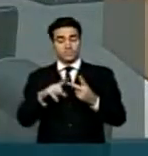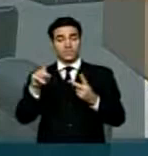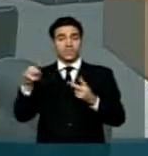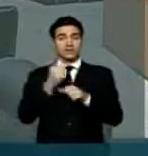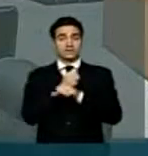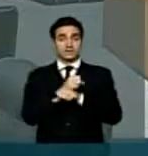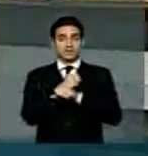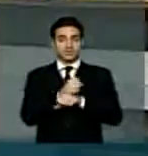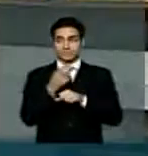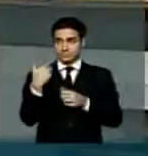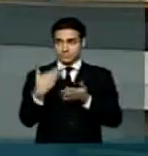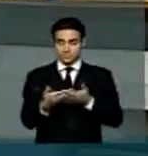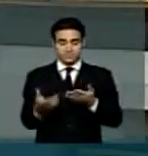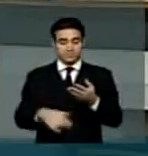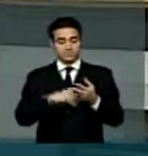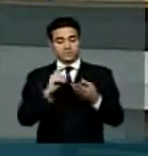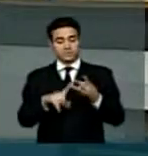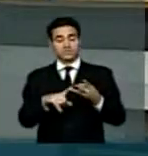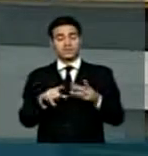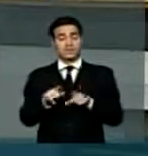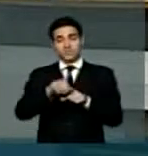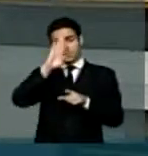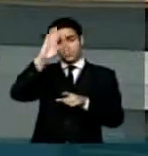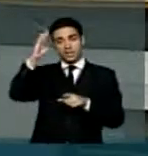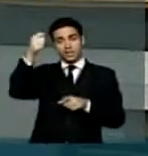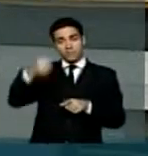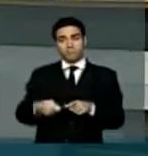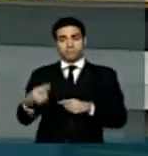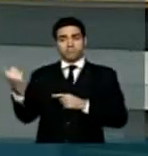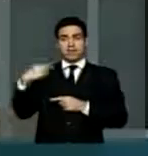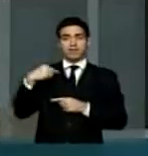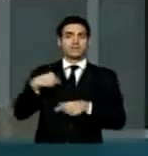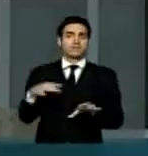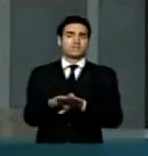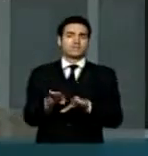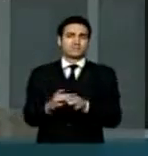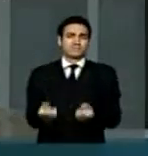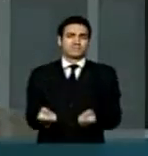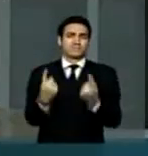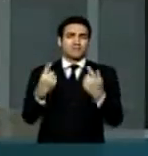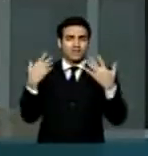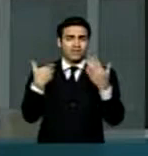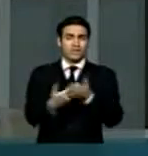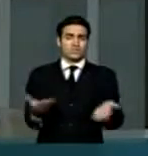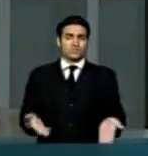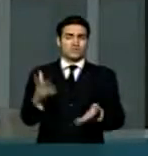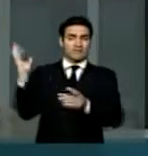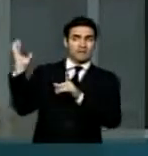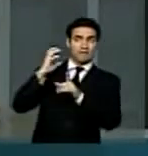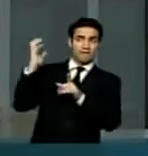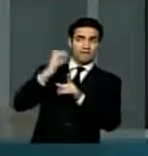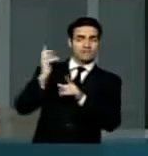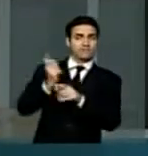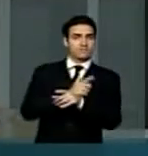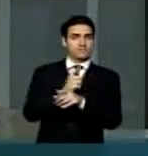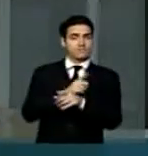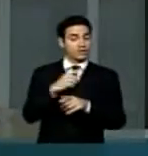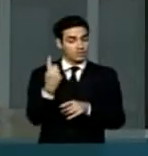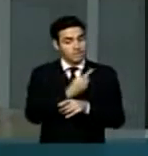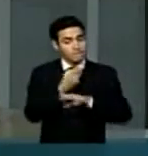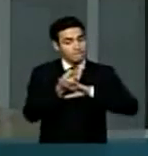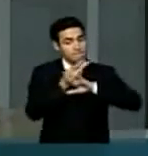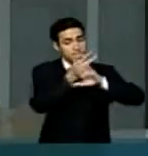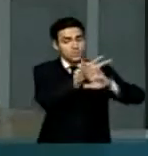com os pedaços da ditadura, e tropeçamos nele na busca que temos incessante, que é a busca do ser humano,